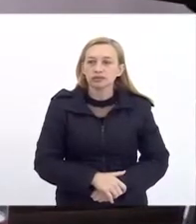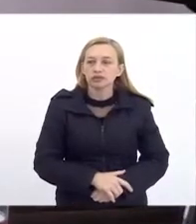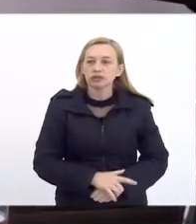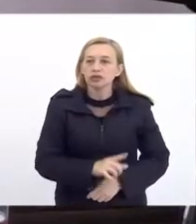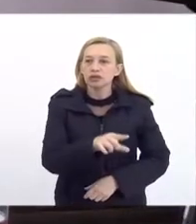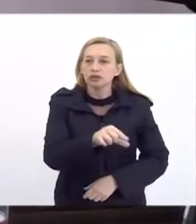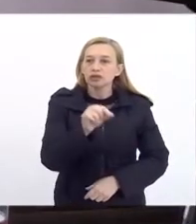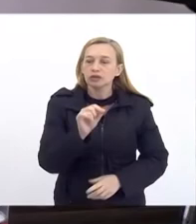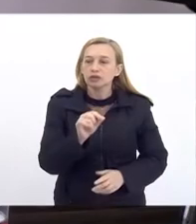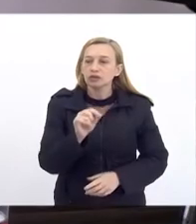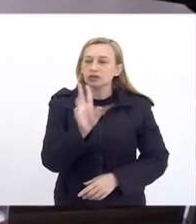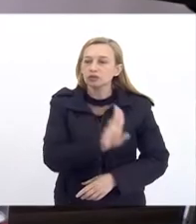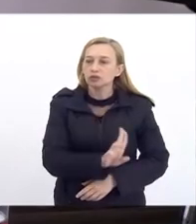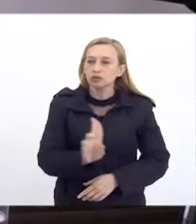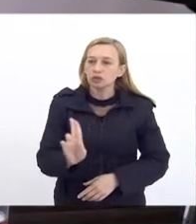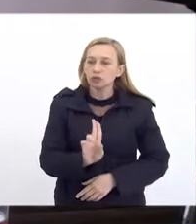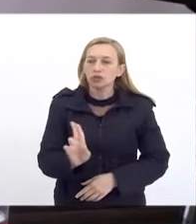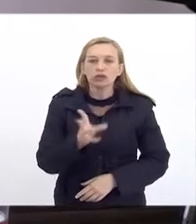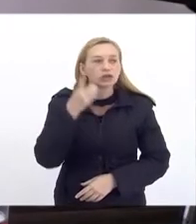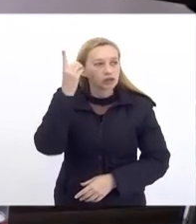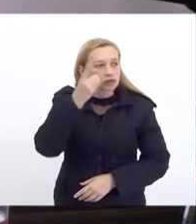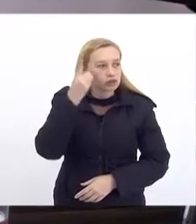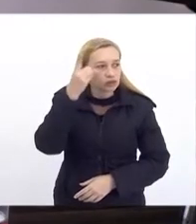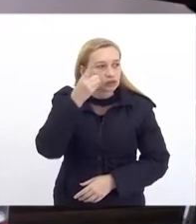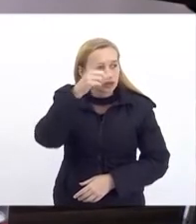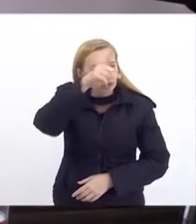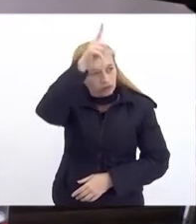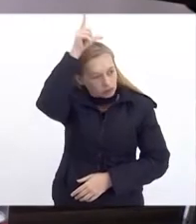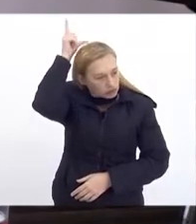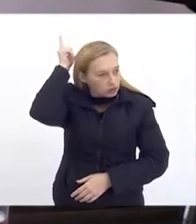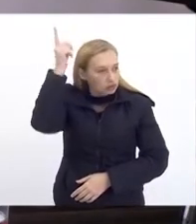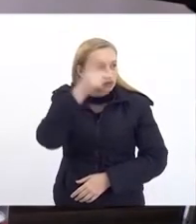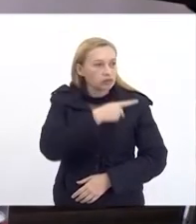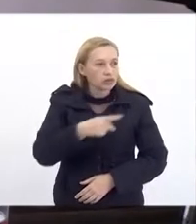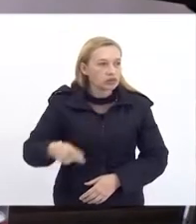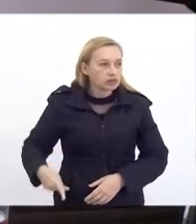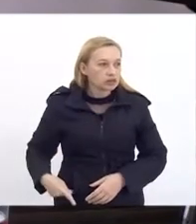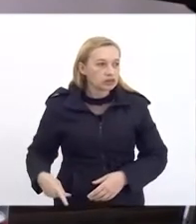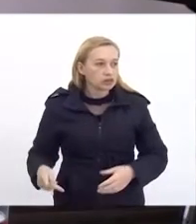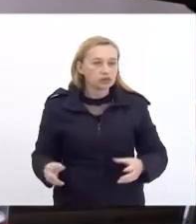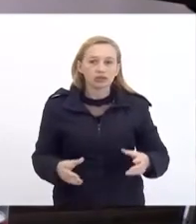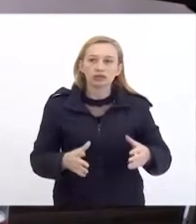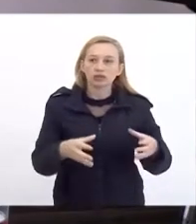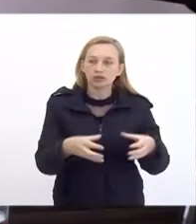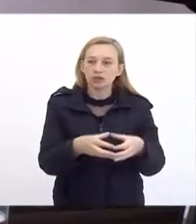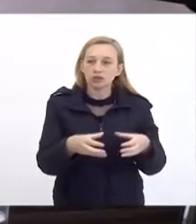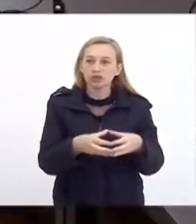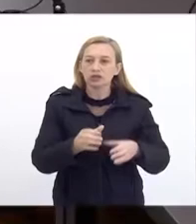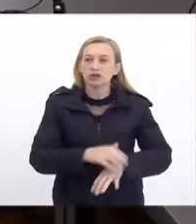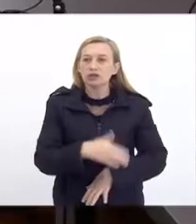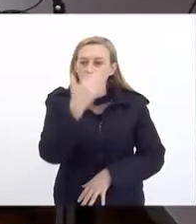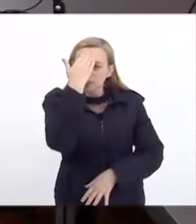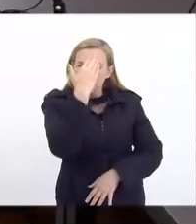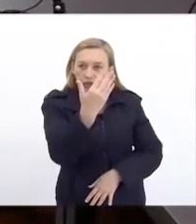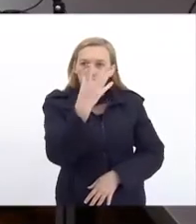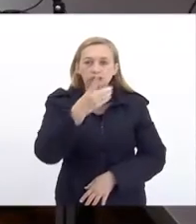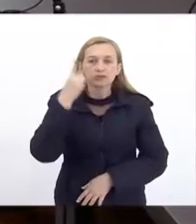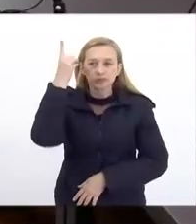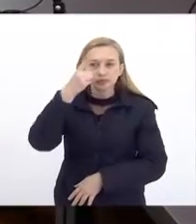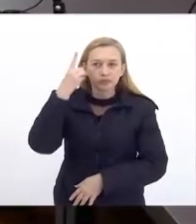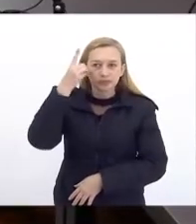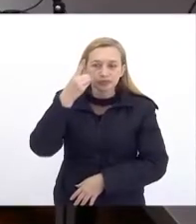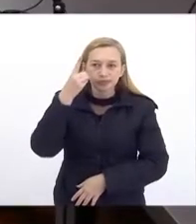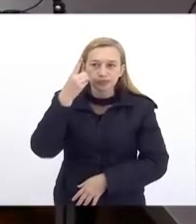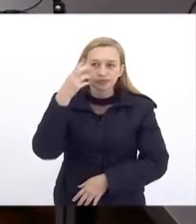nome do deputado Luiz Paulo para presidir os trabalhos. Muito obrigado, deputada